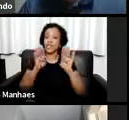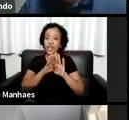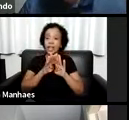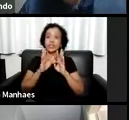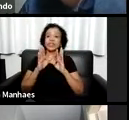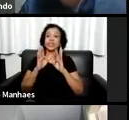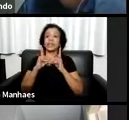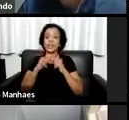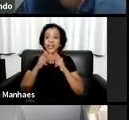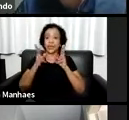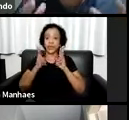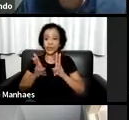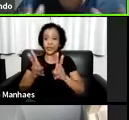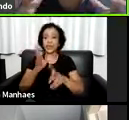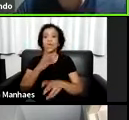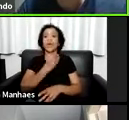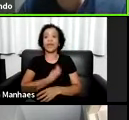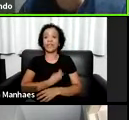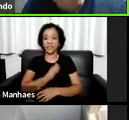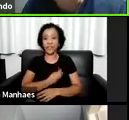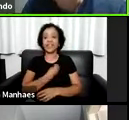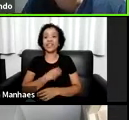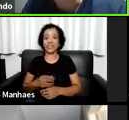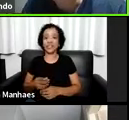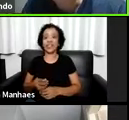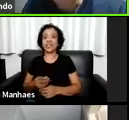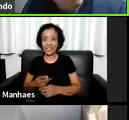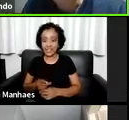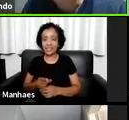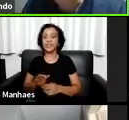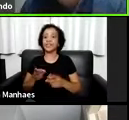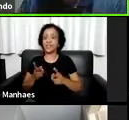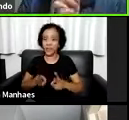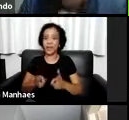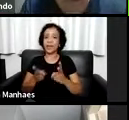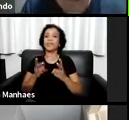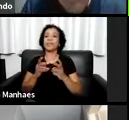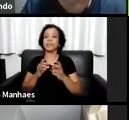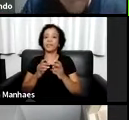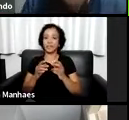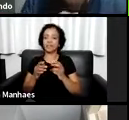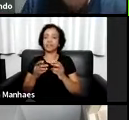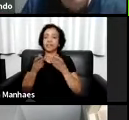viva. Mas a igreja continua viva. Viva. Amém.